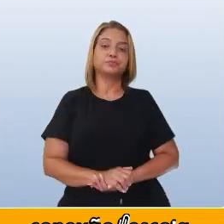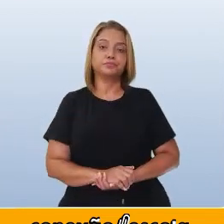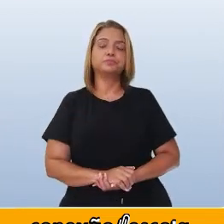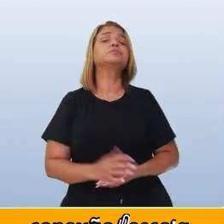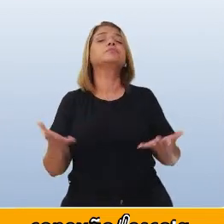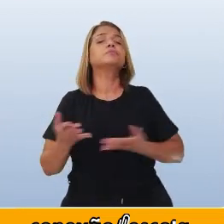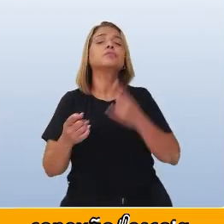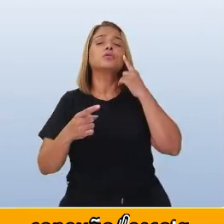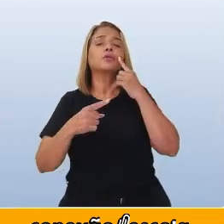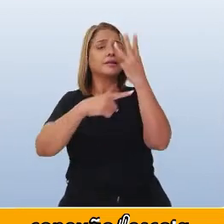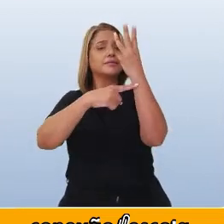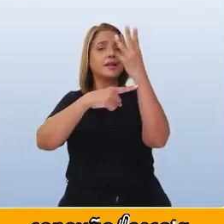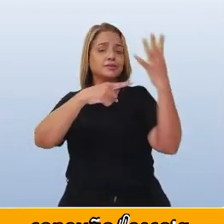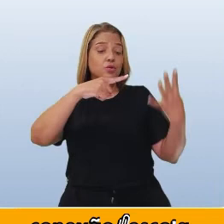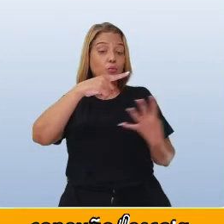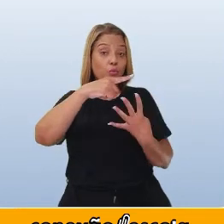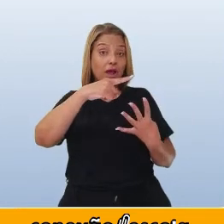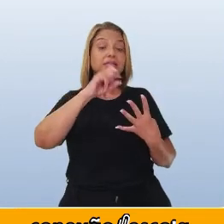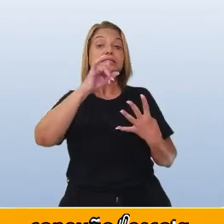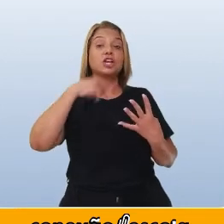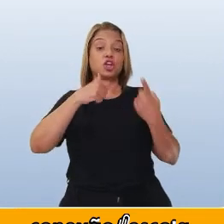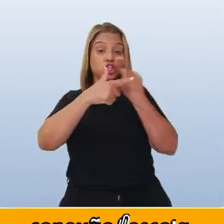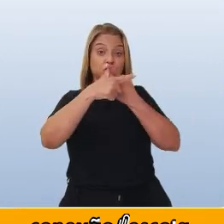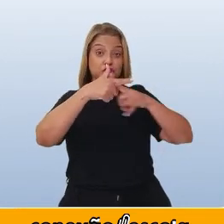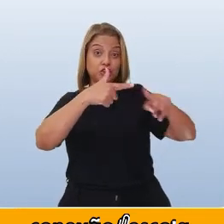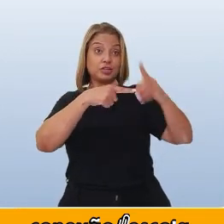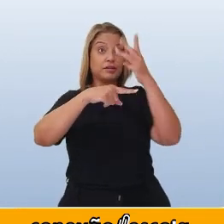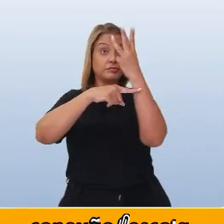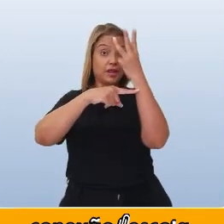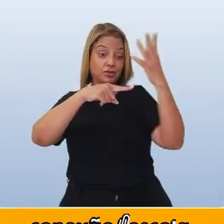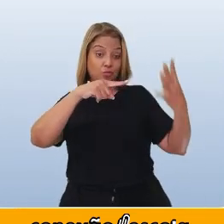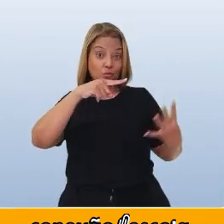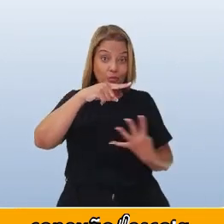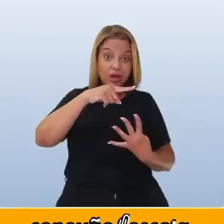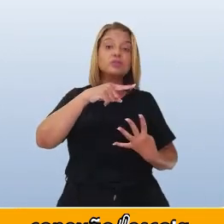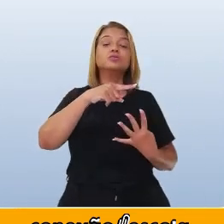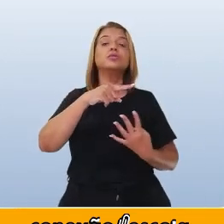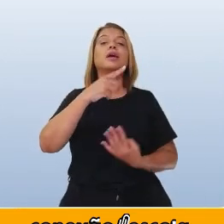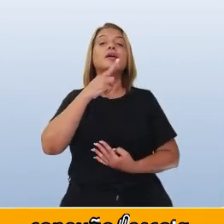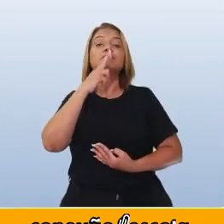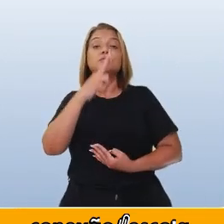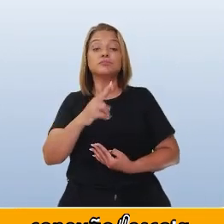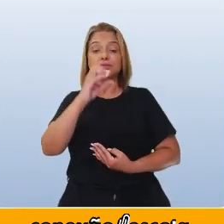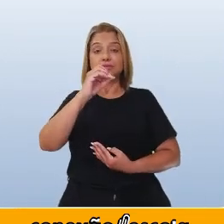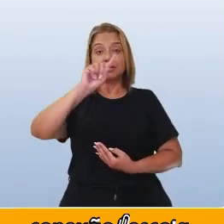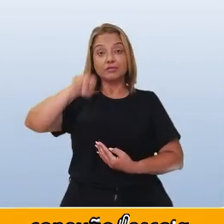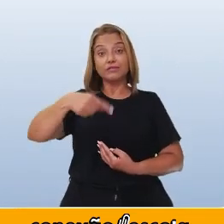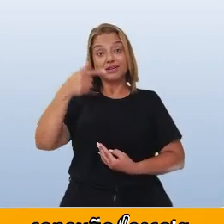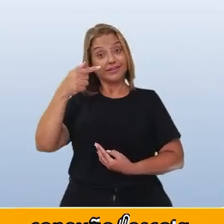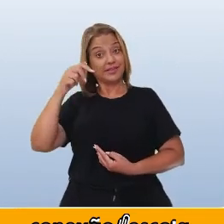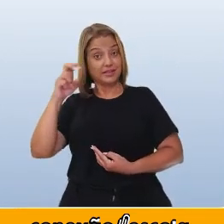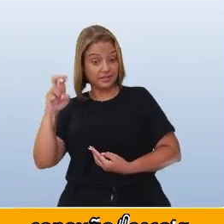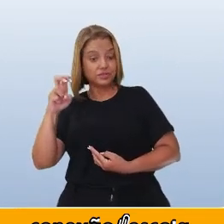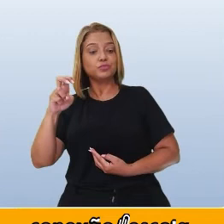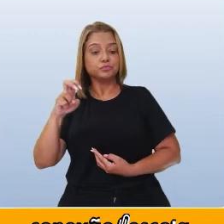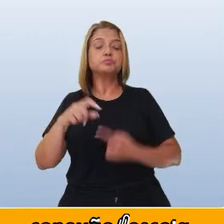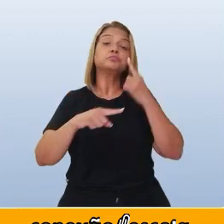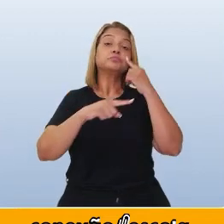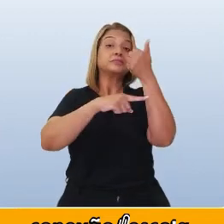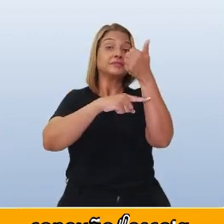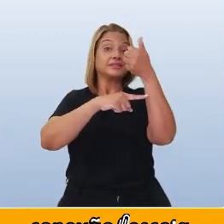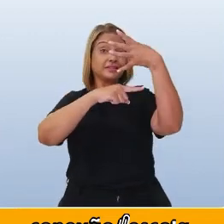3/4, dividindo 3 por 4, eu tenho 0,75. E